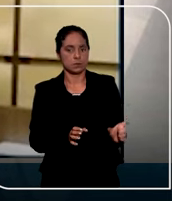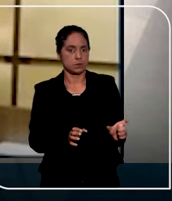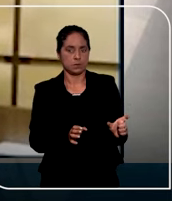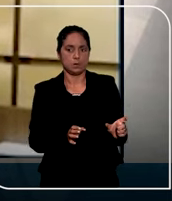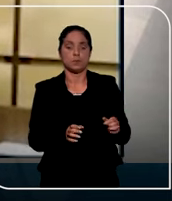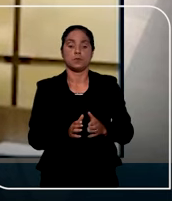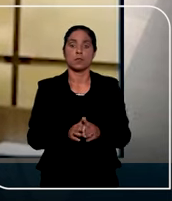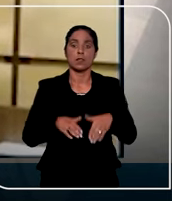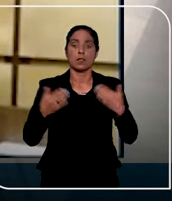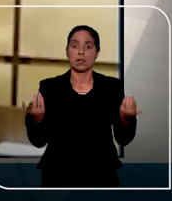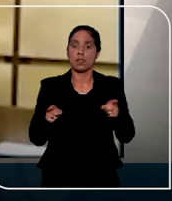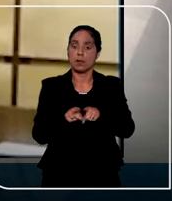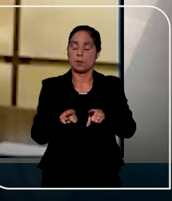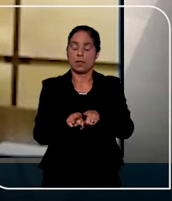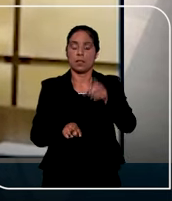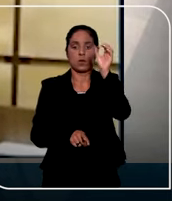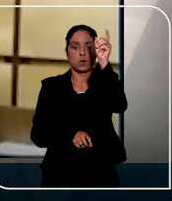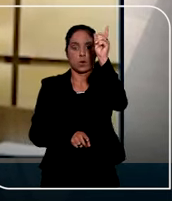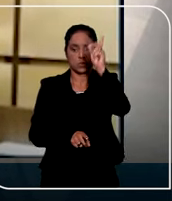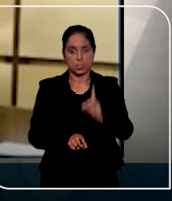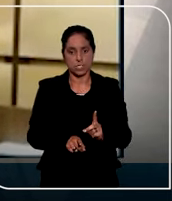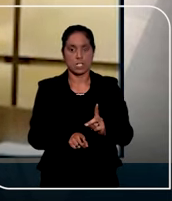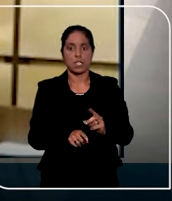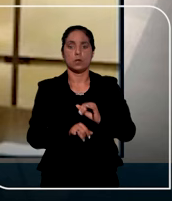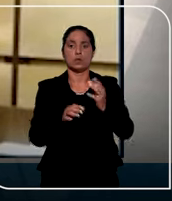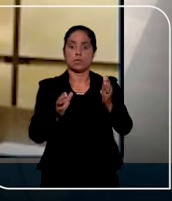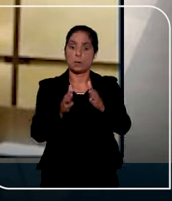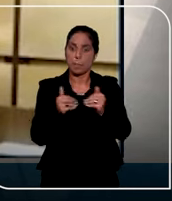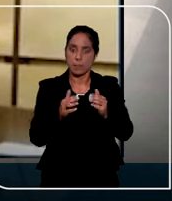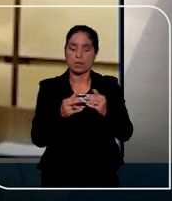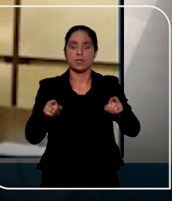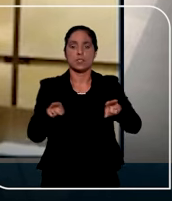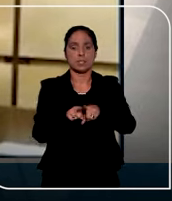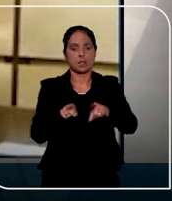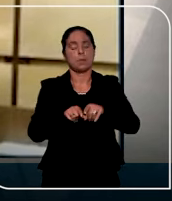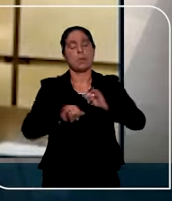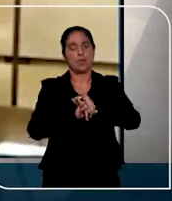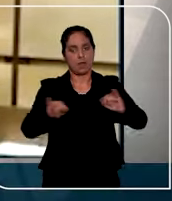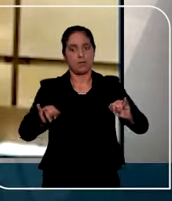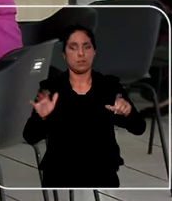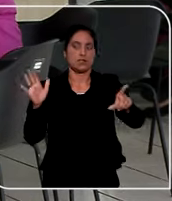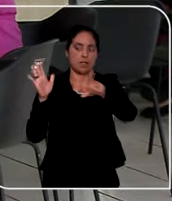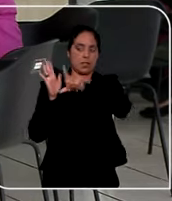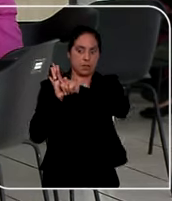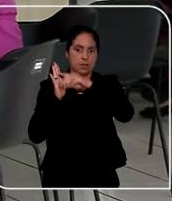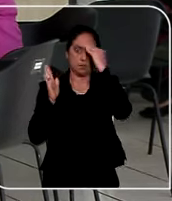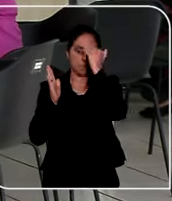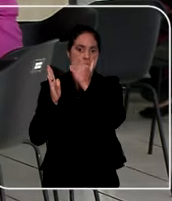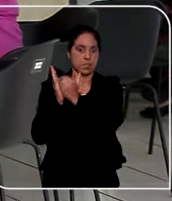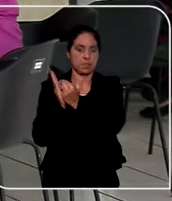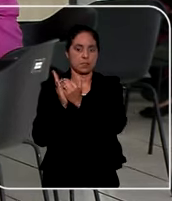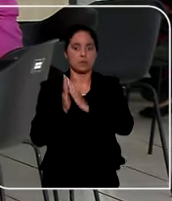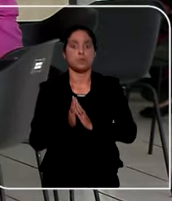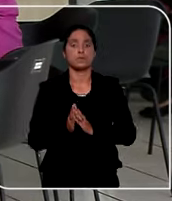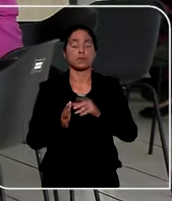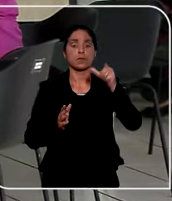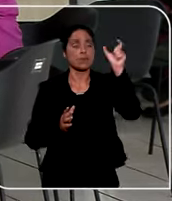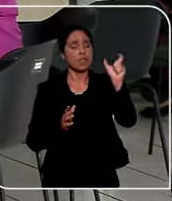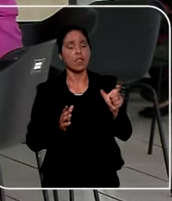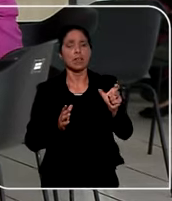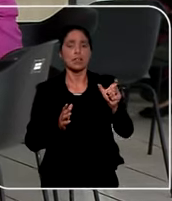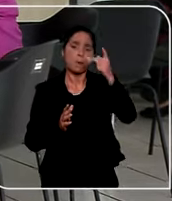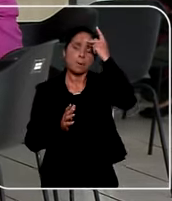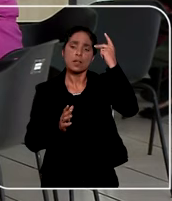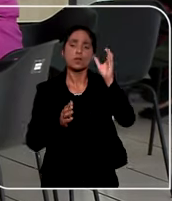inventariante na Qual há o direito de exigir e de prestar contas por força de lei o caso analisado foi o recurso de uma